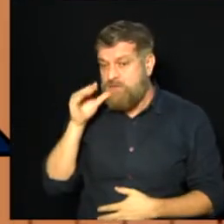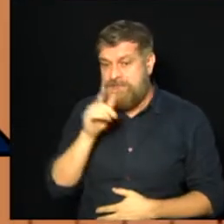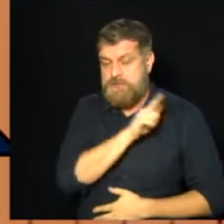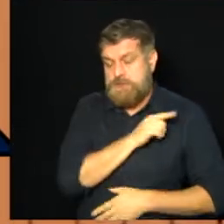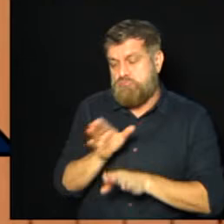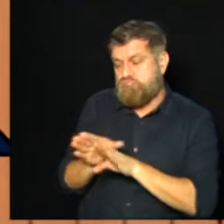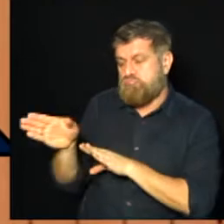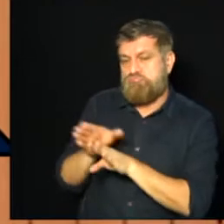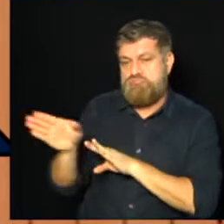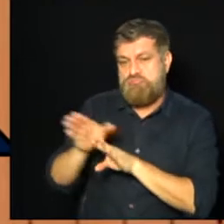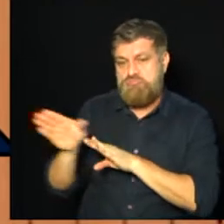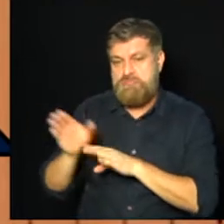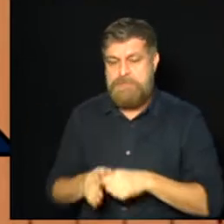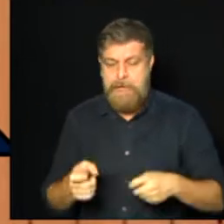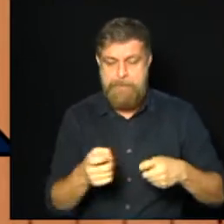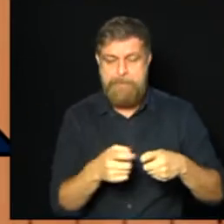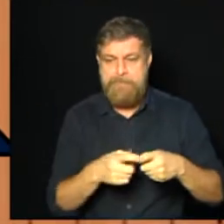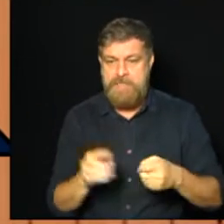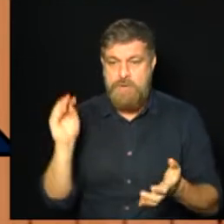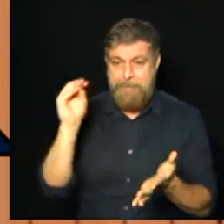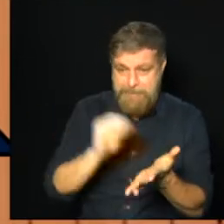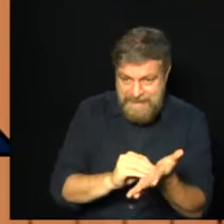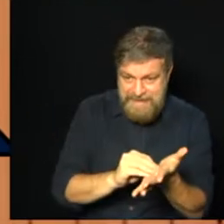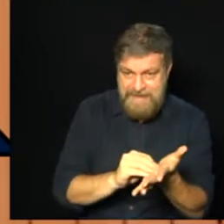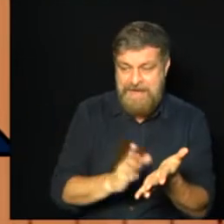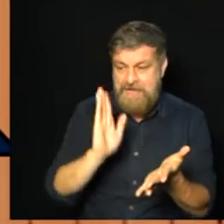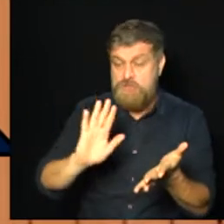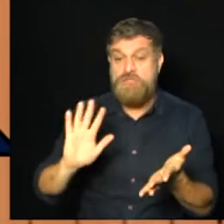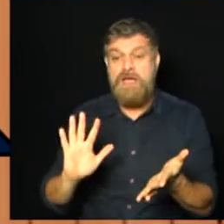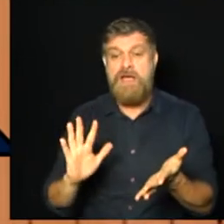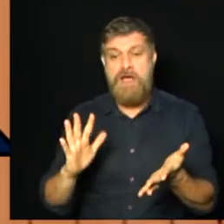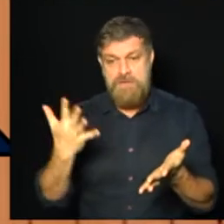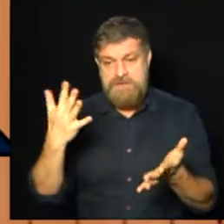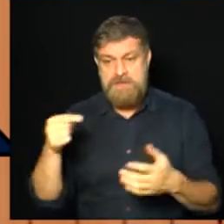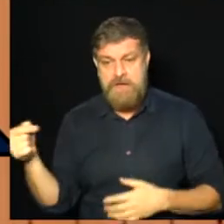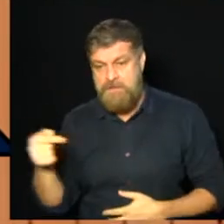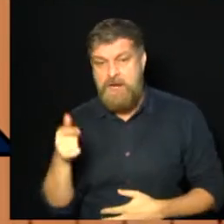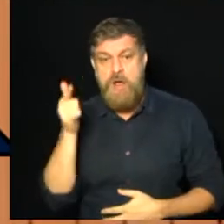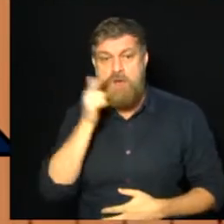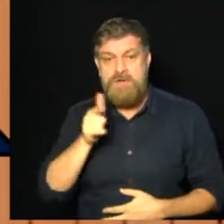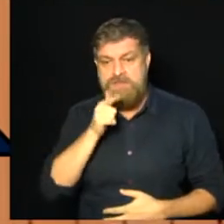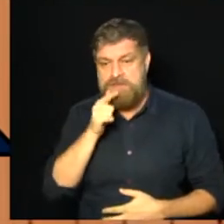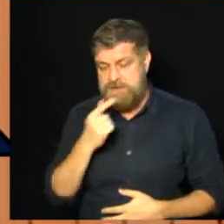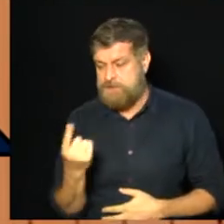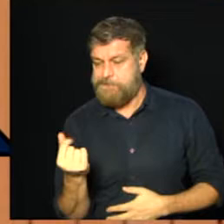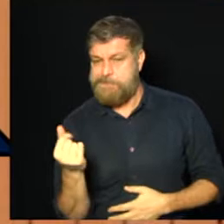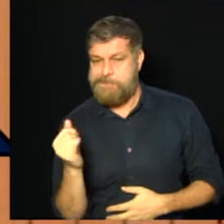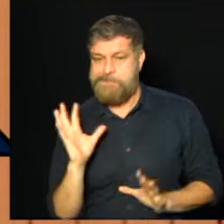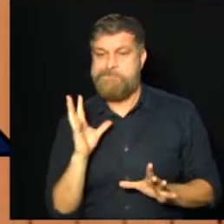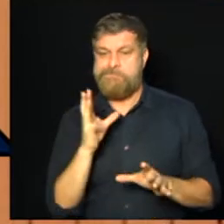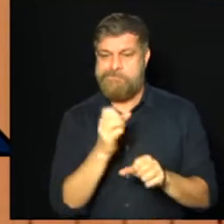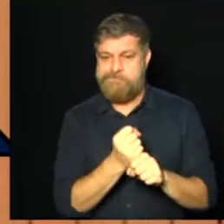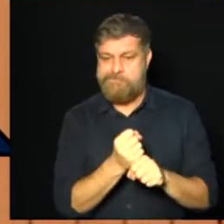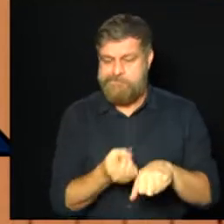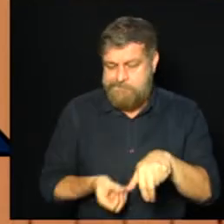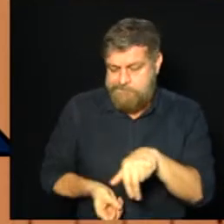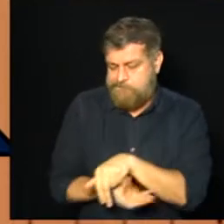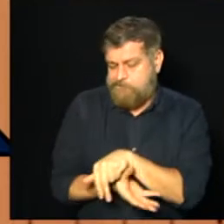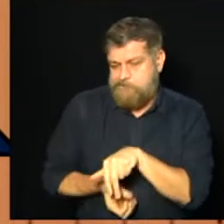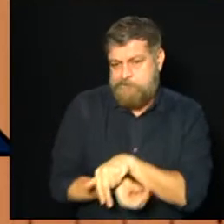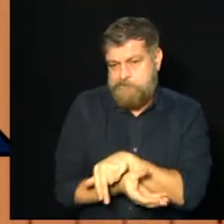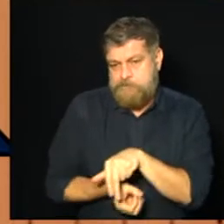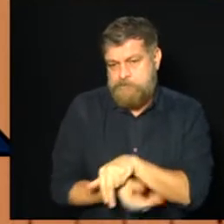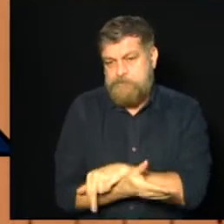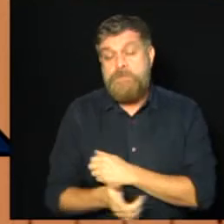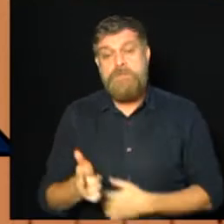a remarcar consultas que já haviam sido realizadas para que pudesse atingir as metas. Enfim, esse foi o